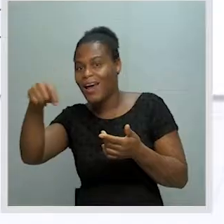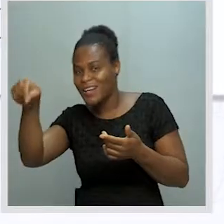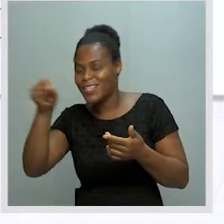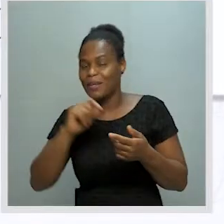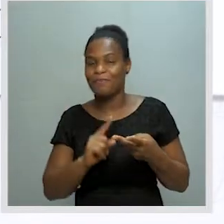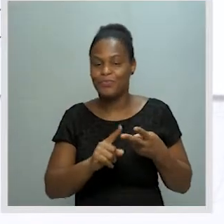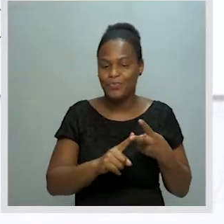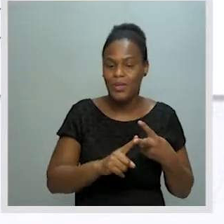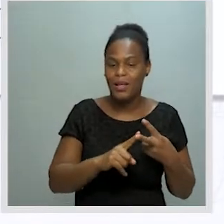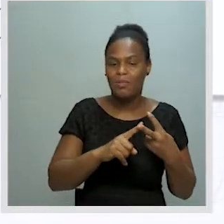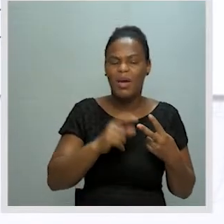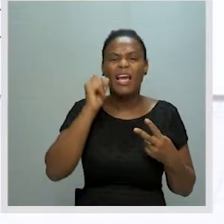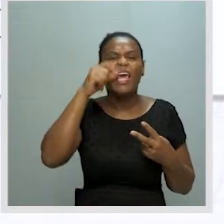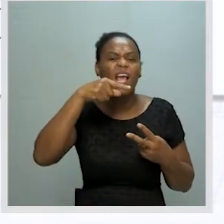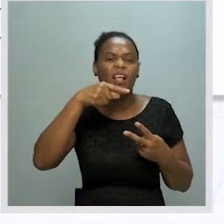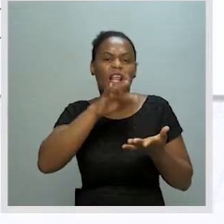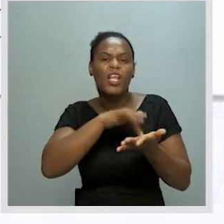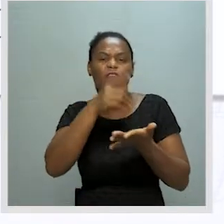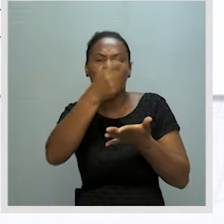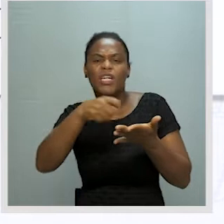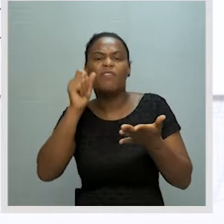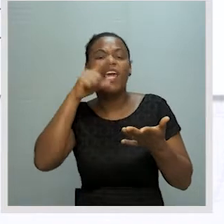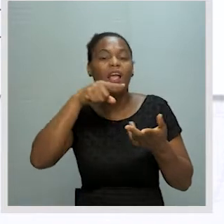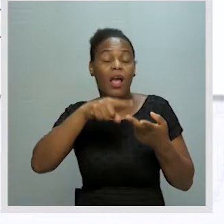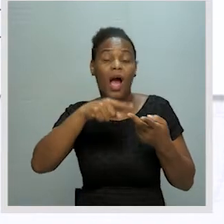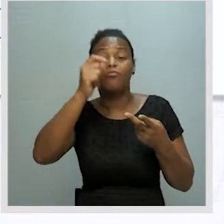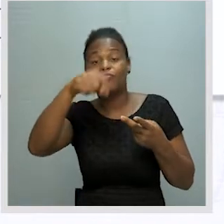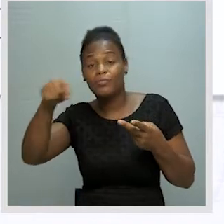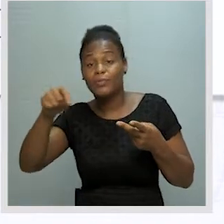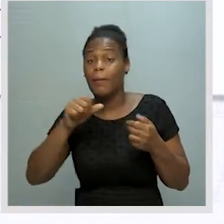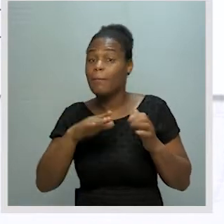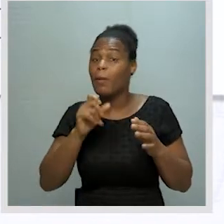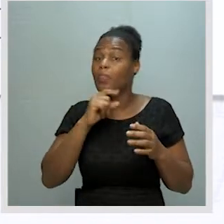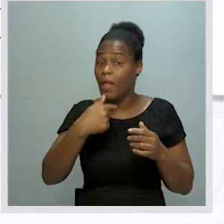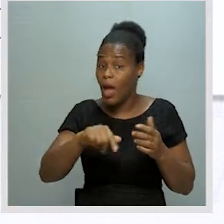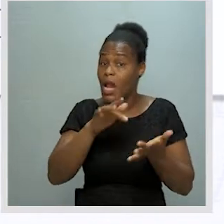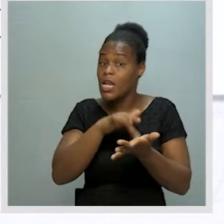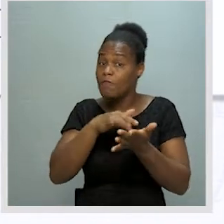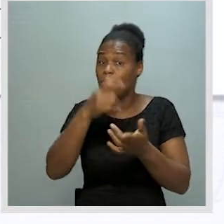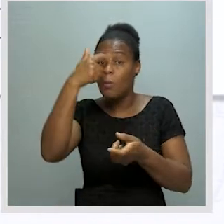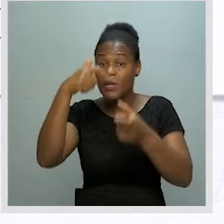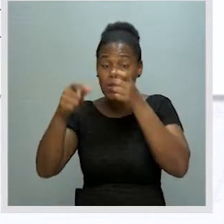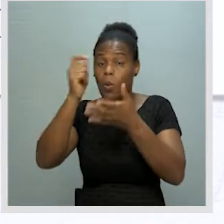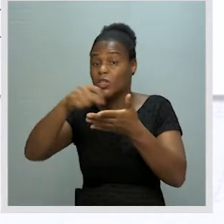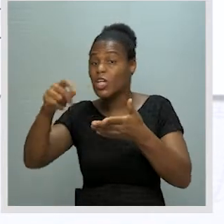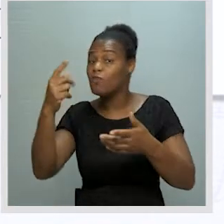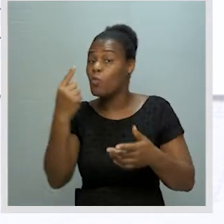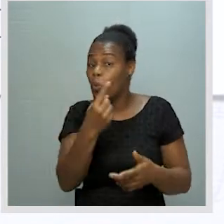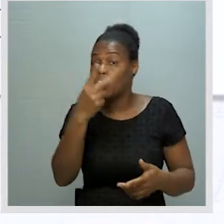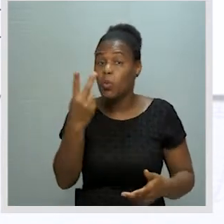né? Poderemos ter um autor escreveu, mas há livros que são escritos por vários autores,